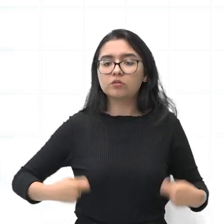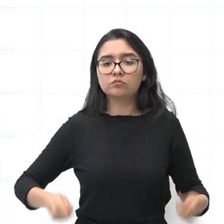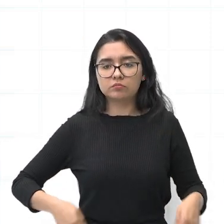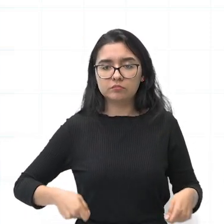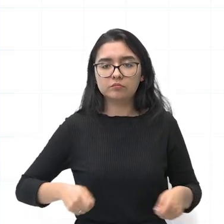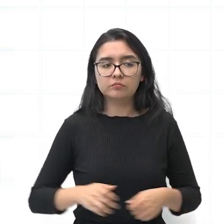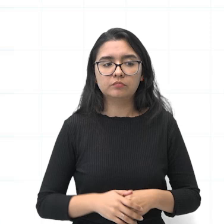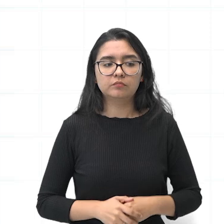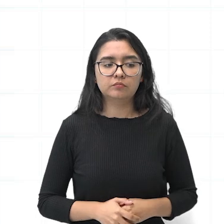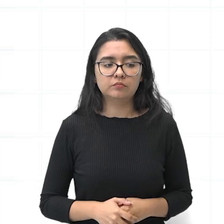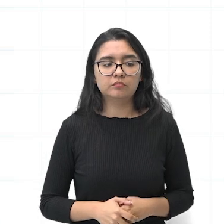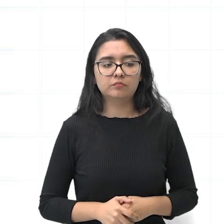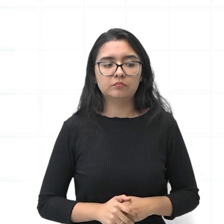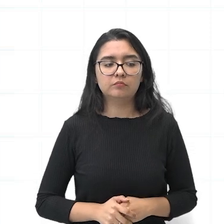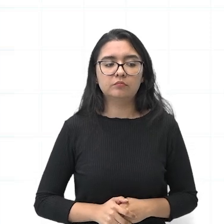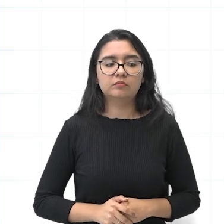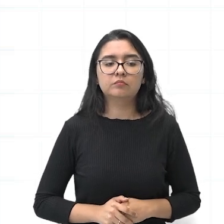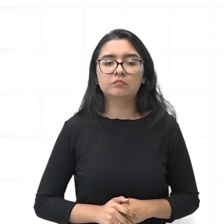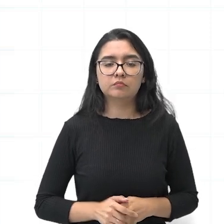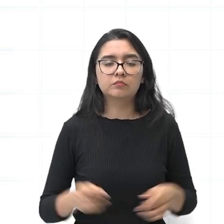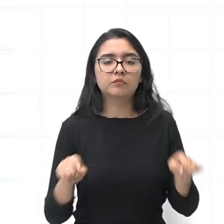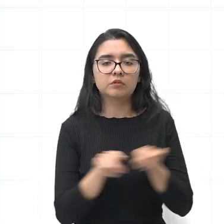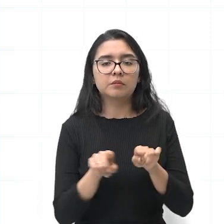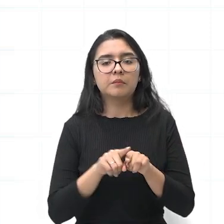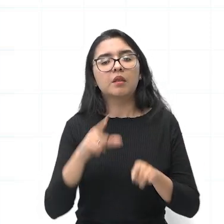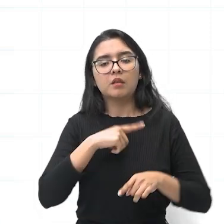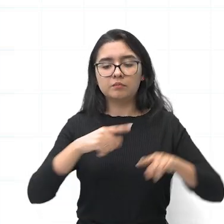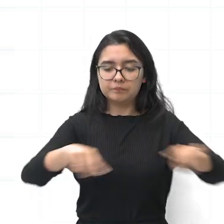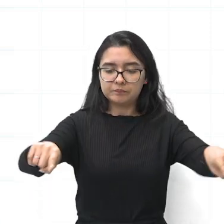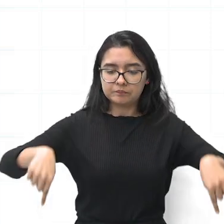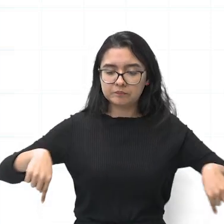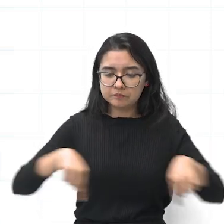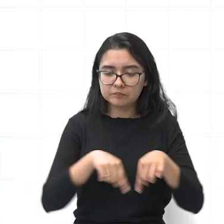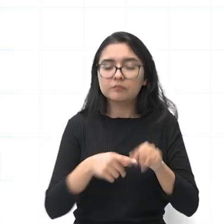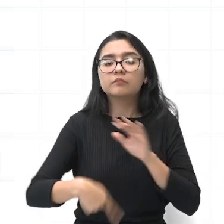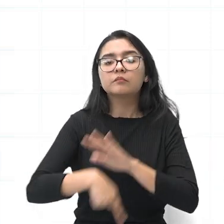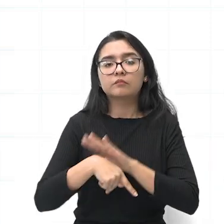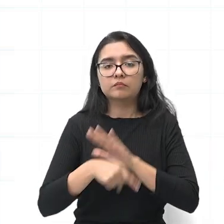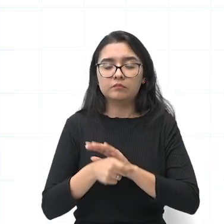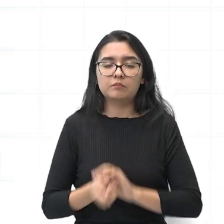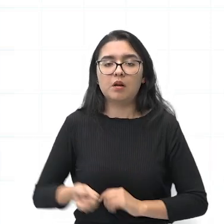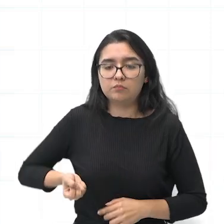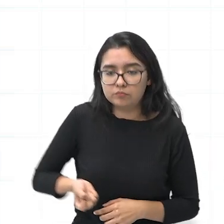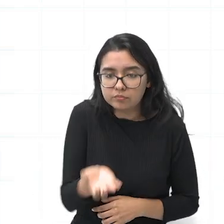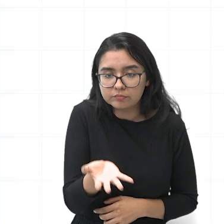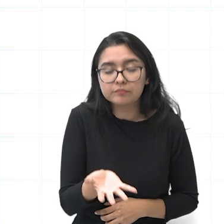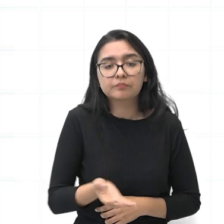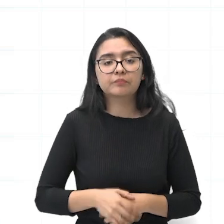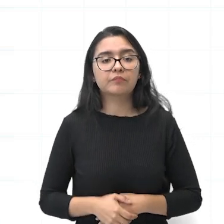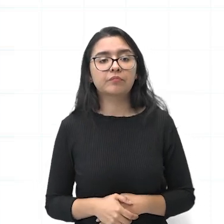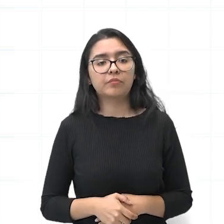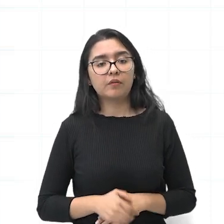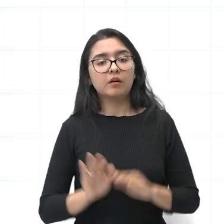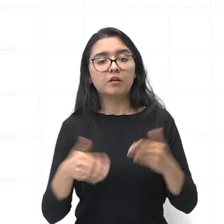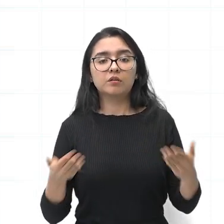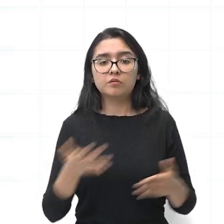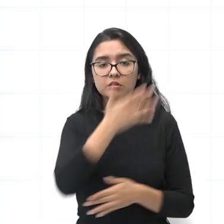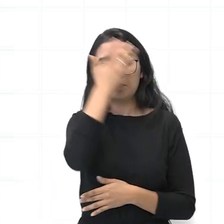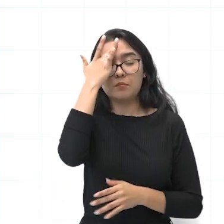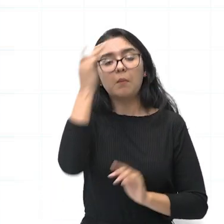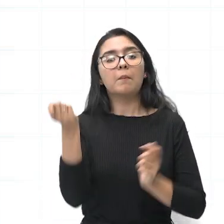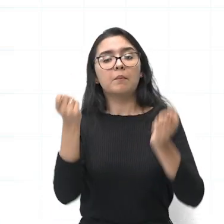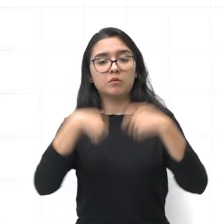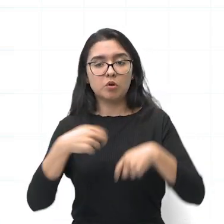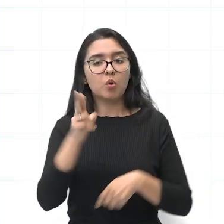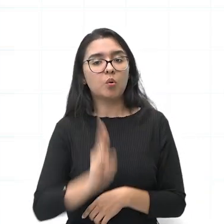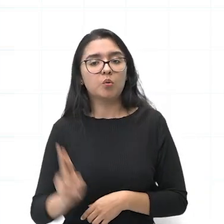rodas e limitados a um espaço demarcado para fazer os seus arremessos. A esses atletas é permitido